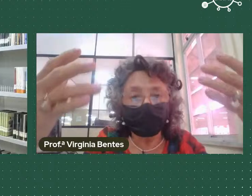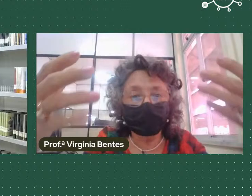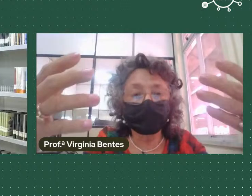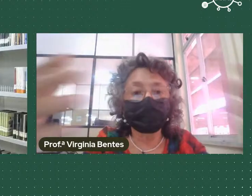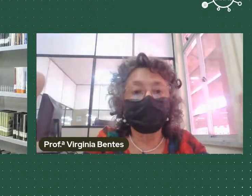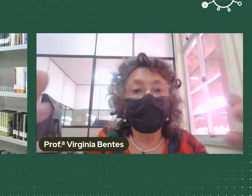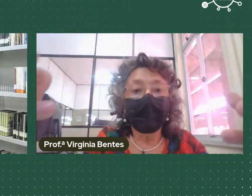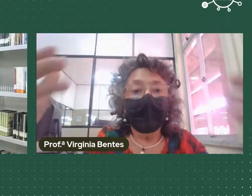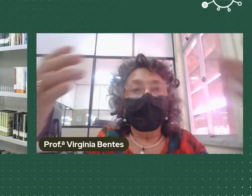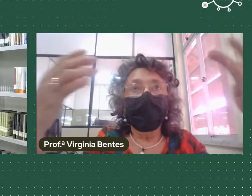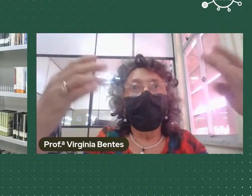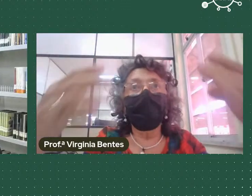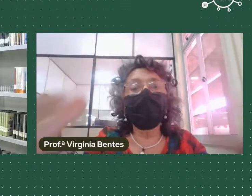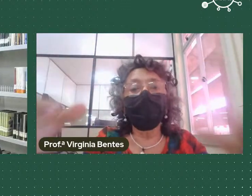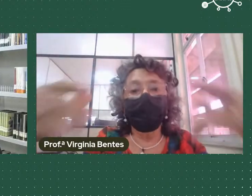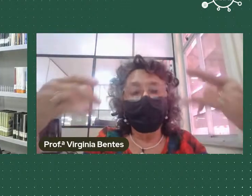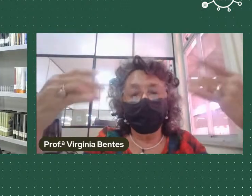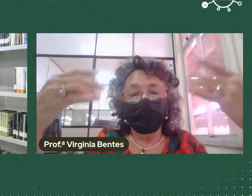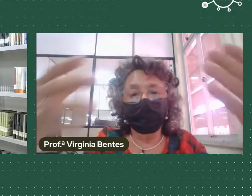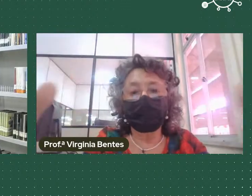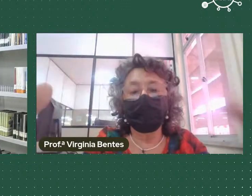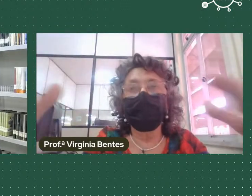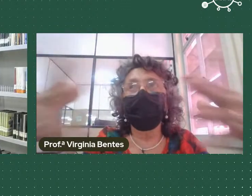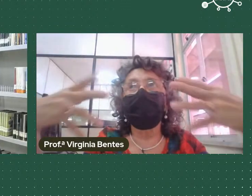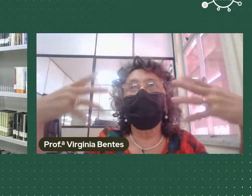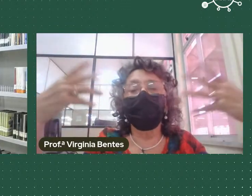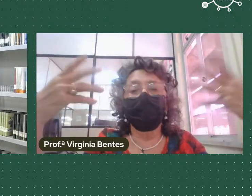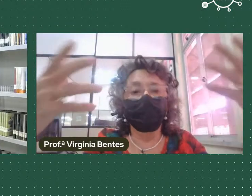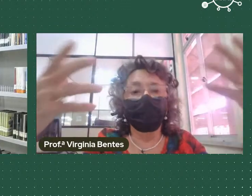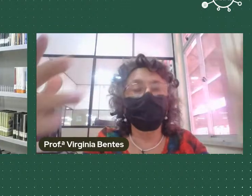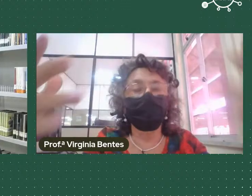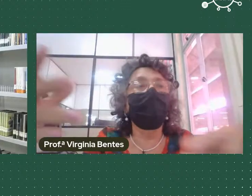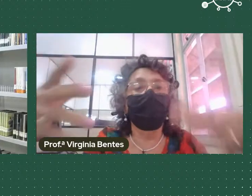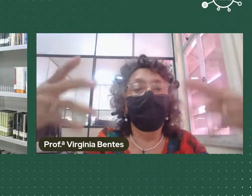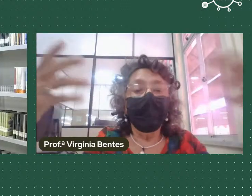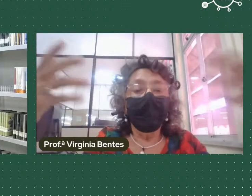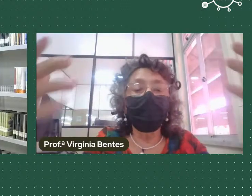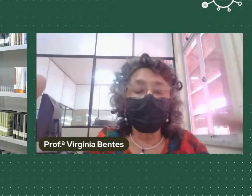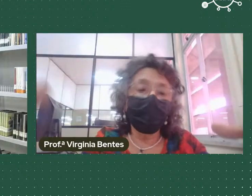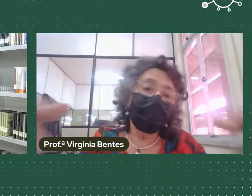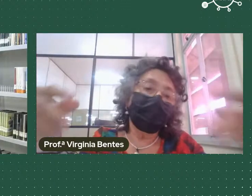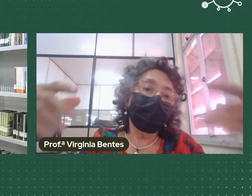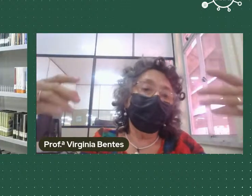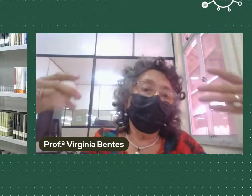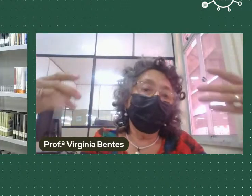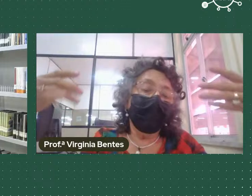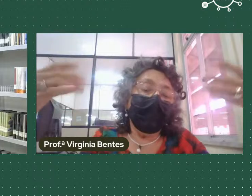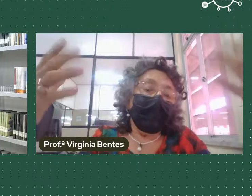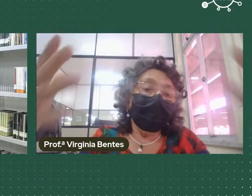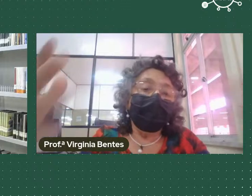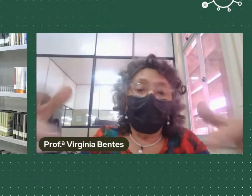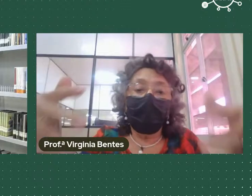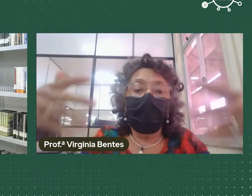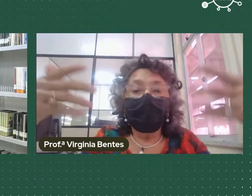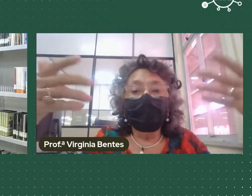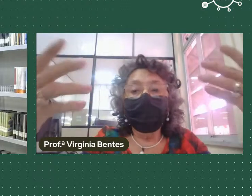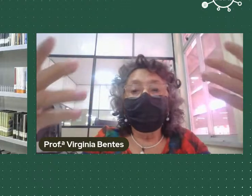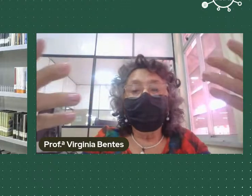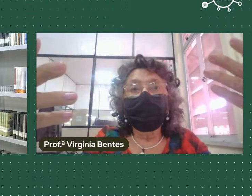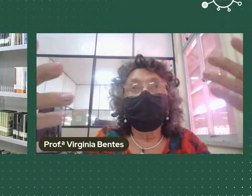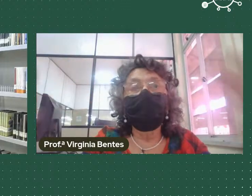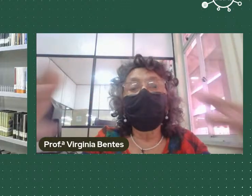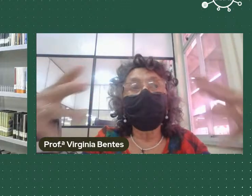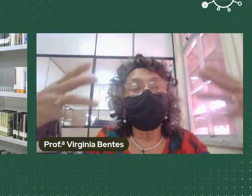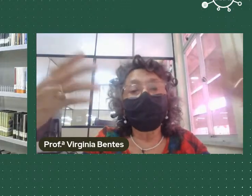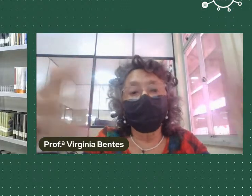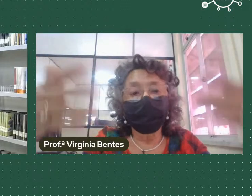para salvar vidas, né? Então, o IMOS faz a doação de sangue. Nós temos doações também de medula, né, de córneas, né,